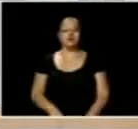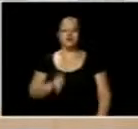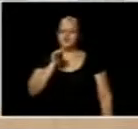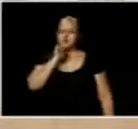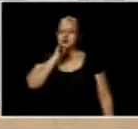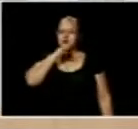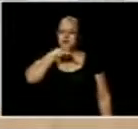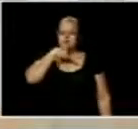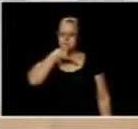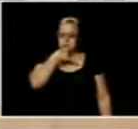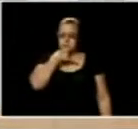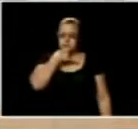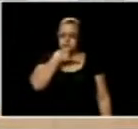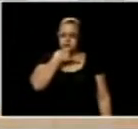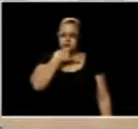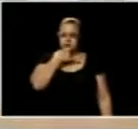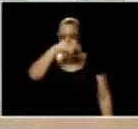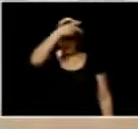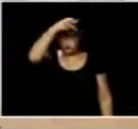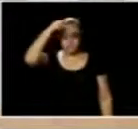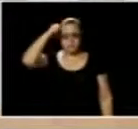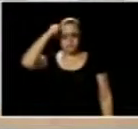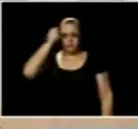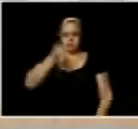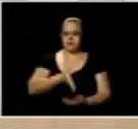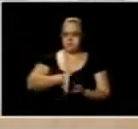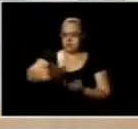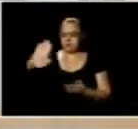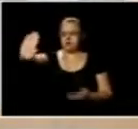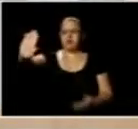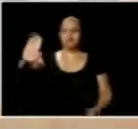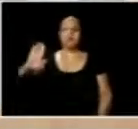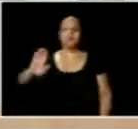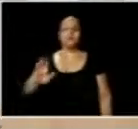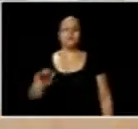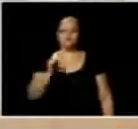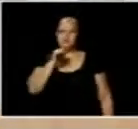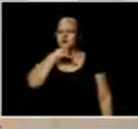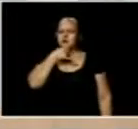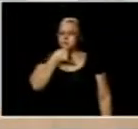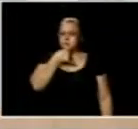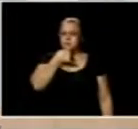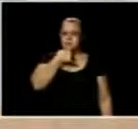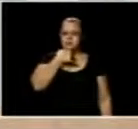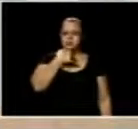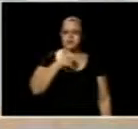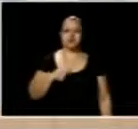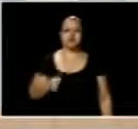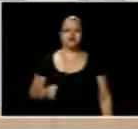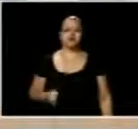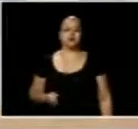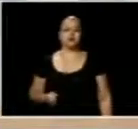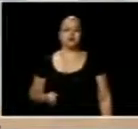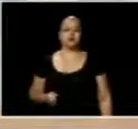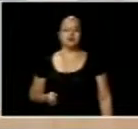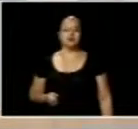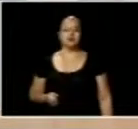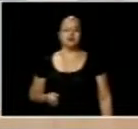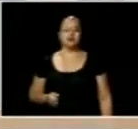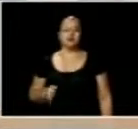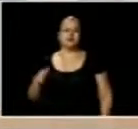estão ficando decepcionadas. Por quê? Porque o que elas têm encontrado não é o que, de fato,